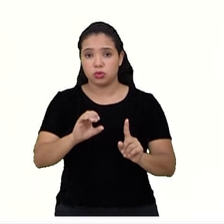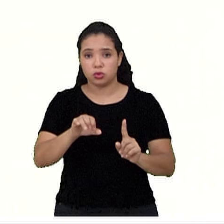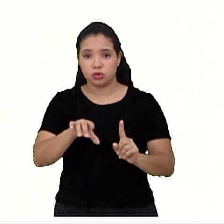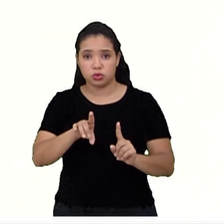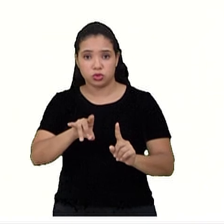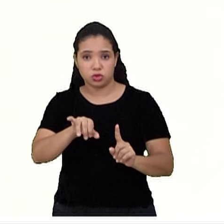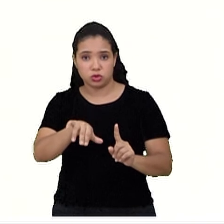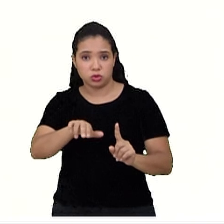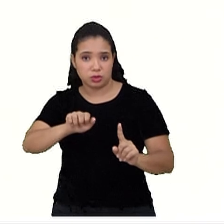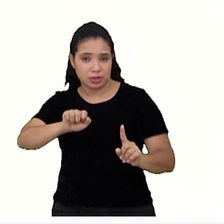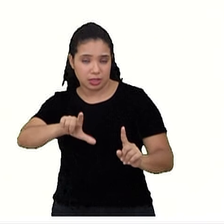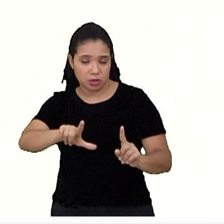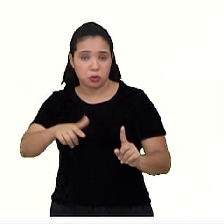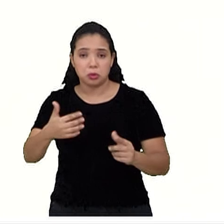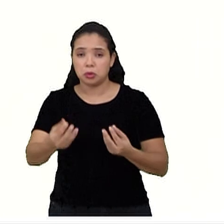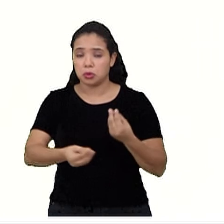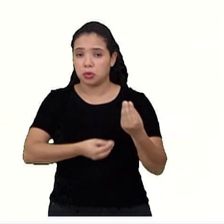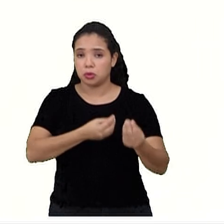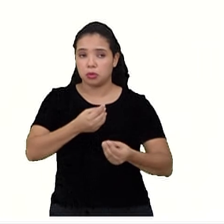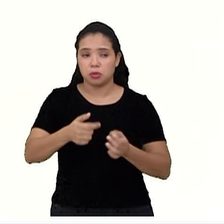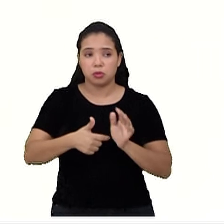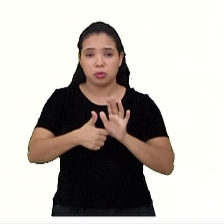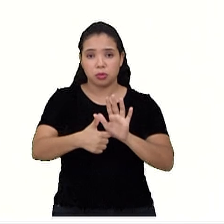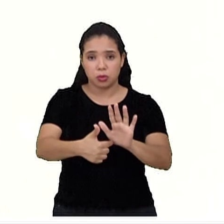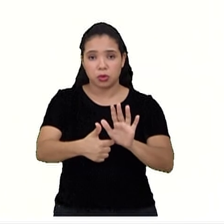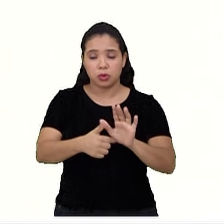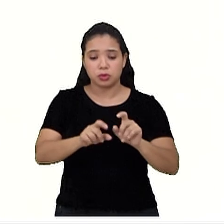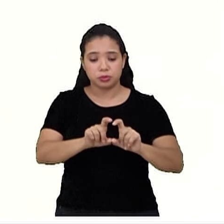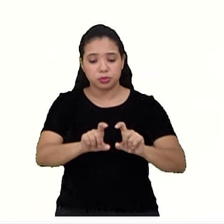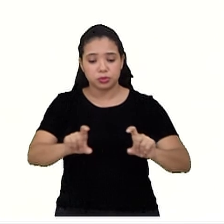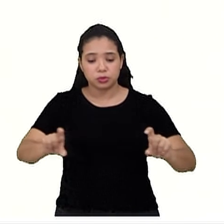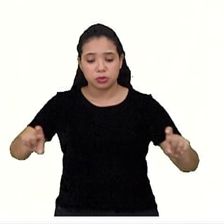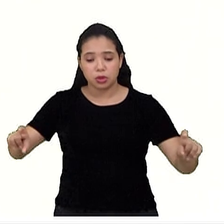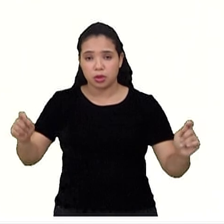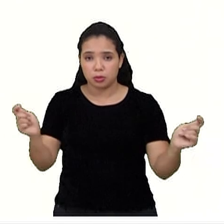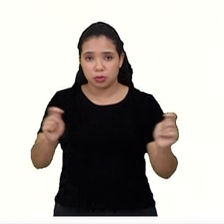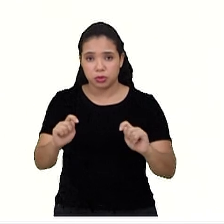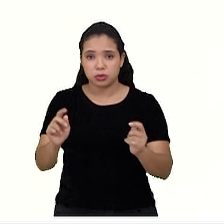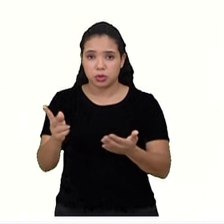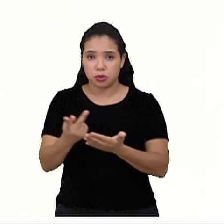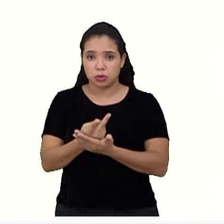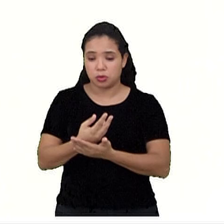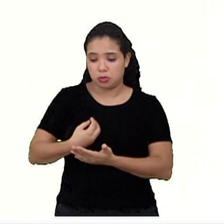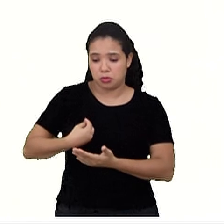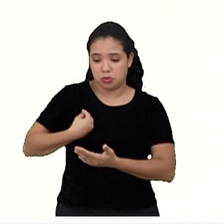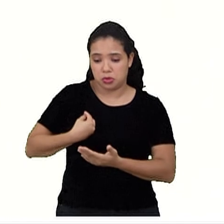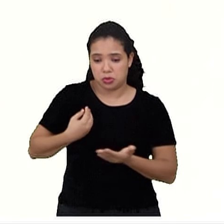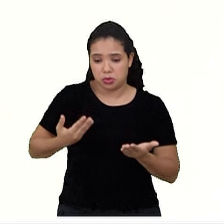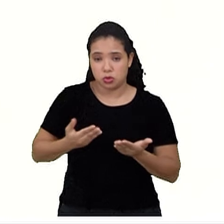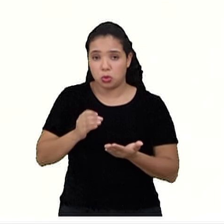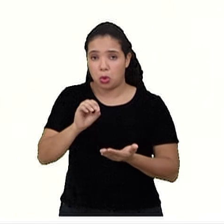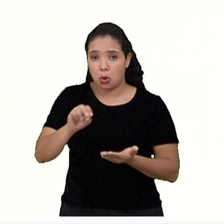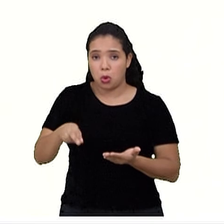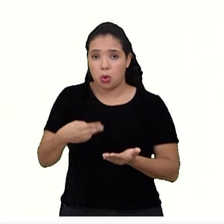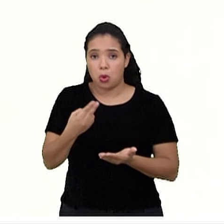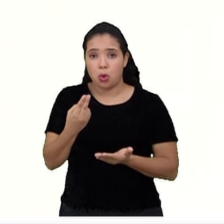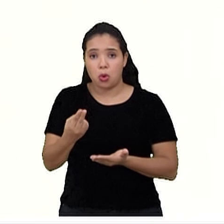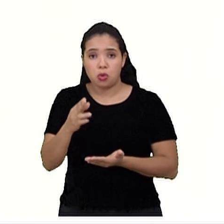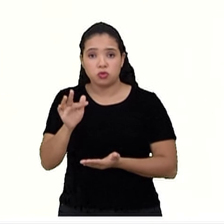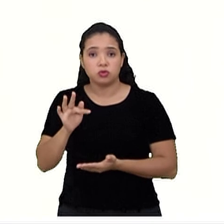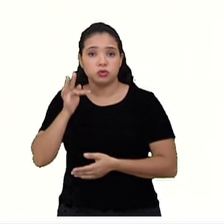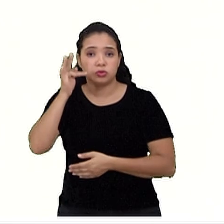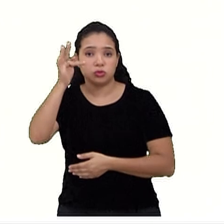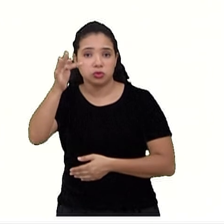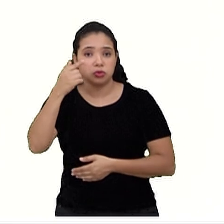forma condicional do tipo 1? Ela expressa situações que poderão acontecer no presente ou no futuro. Vamos